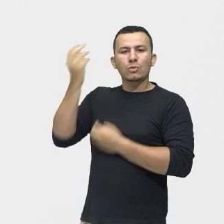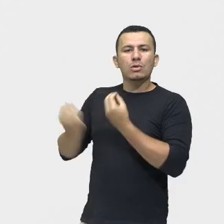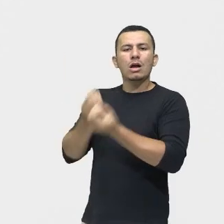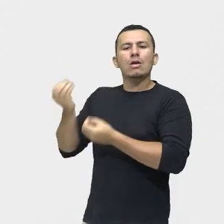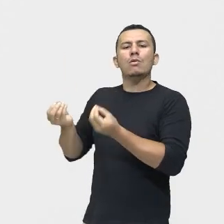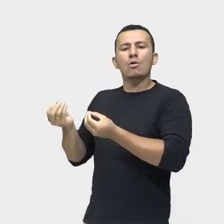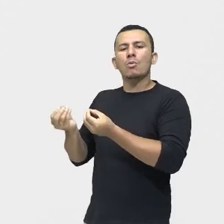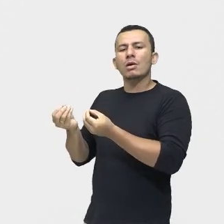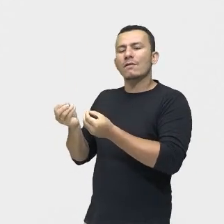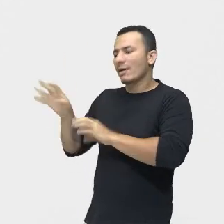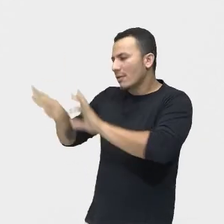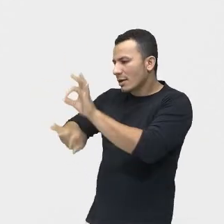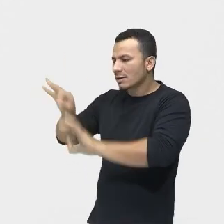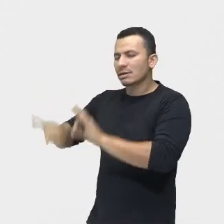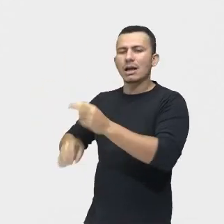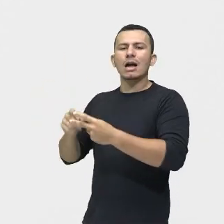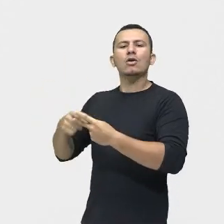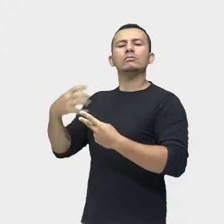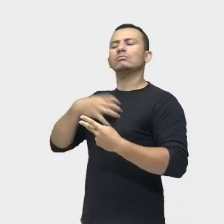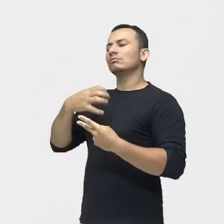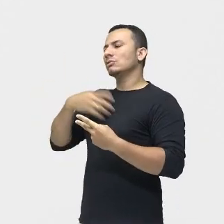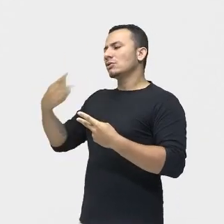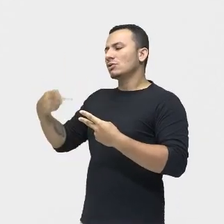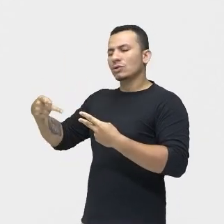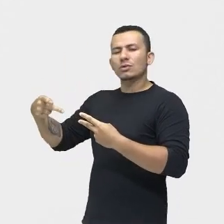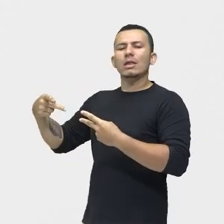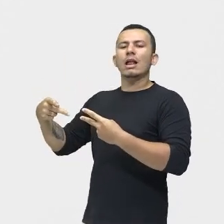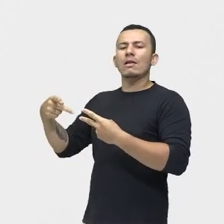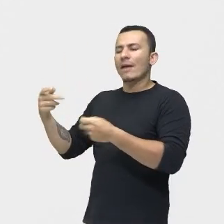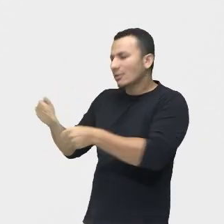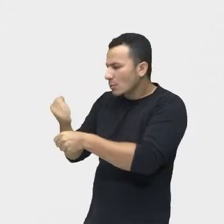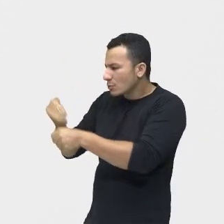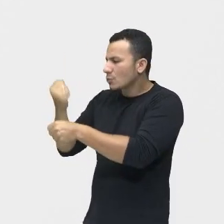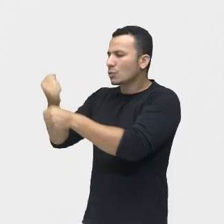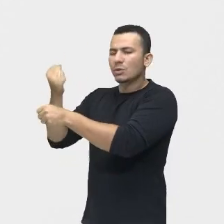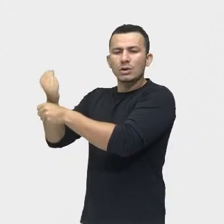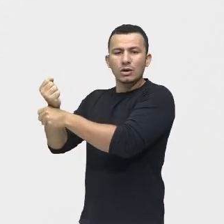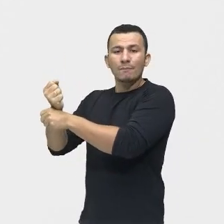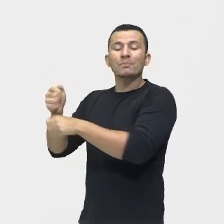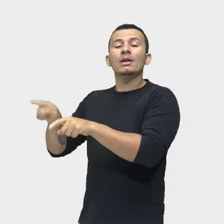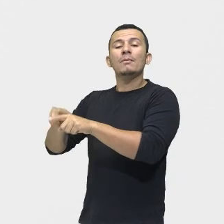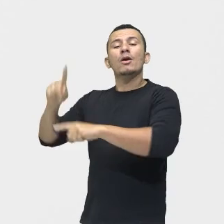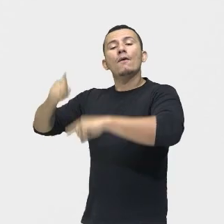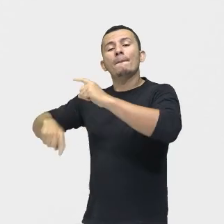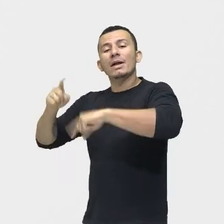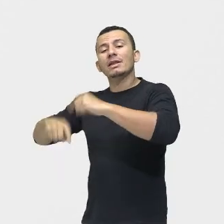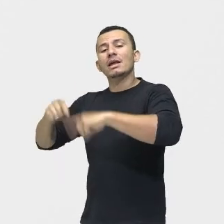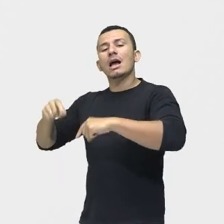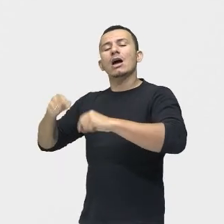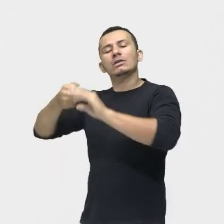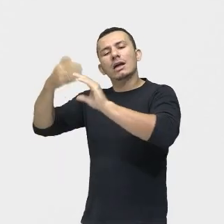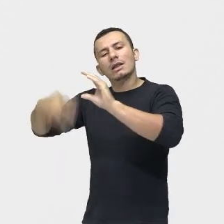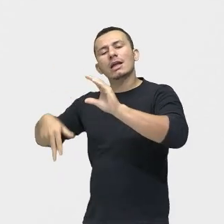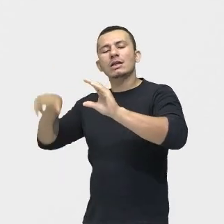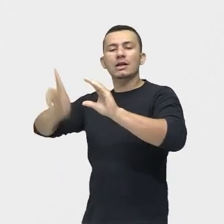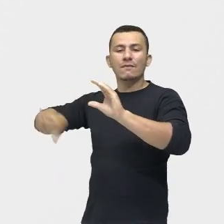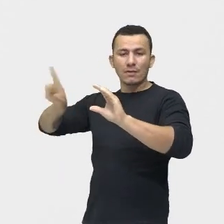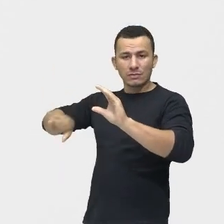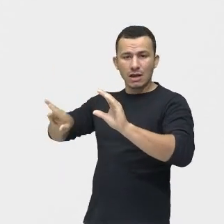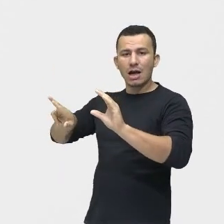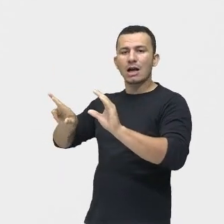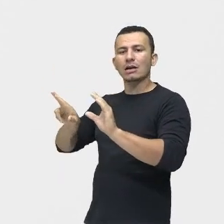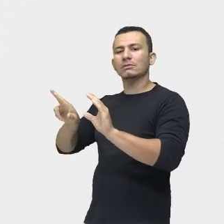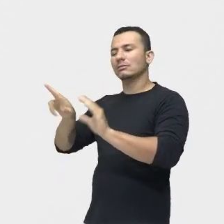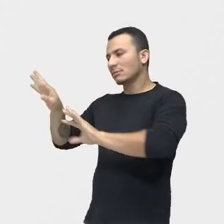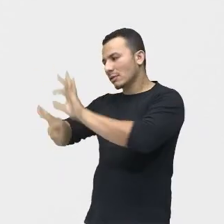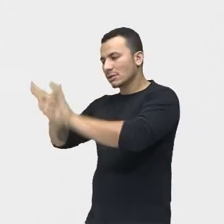de fazer, a forma de concretizar aquela casa, os elementos característicos daquela casa